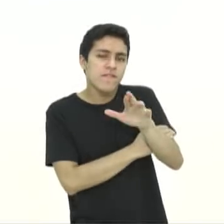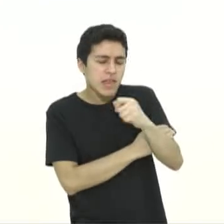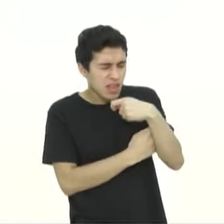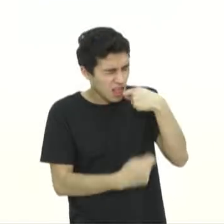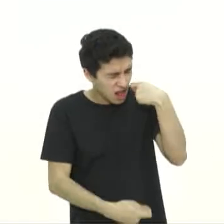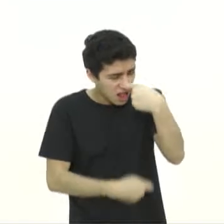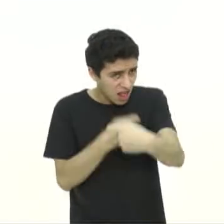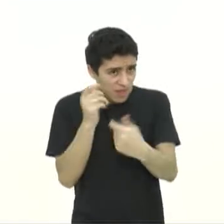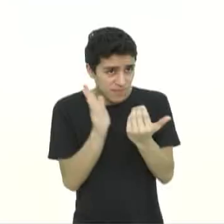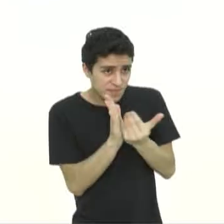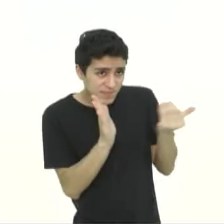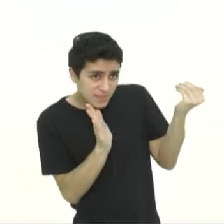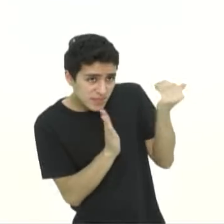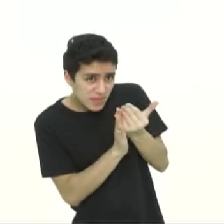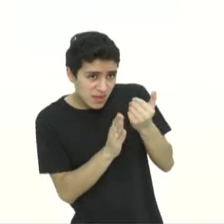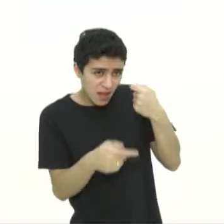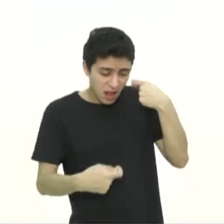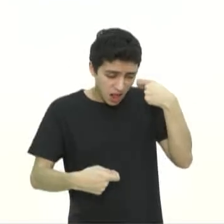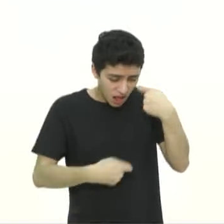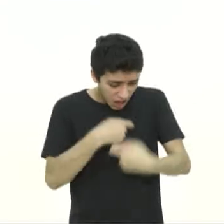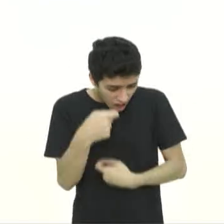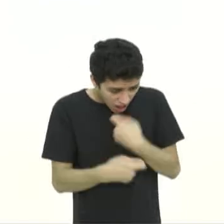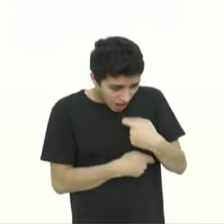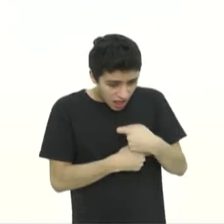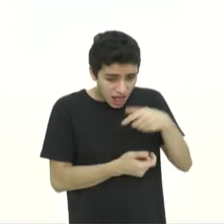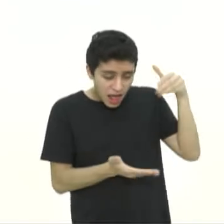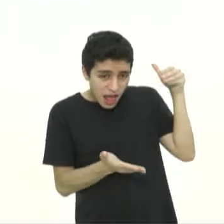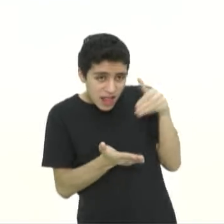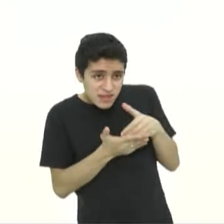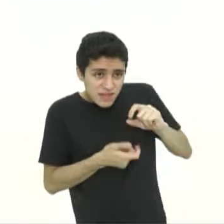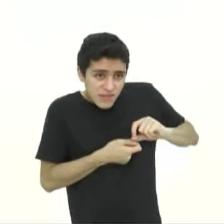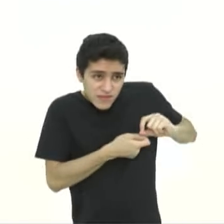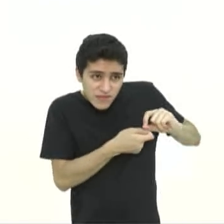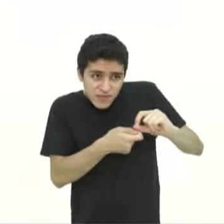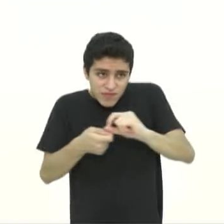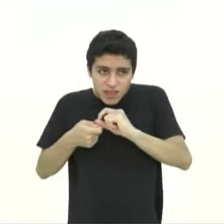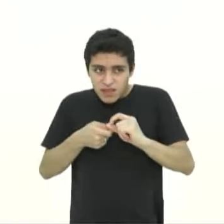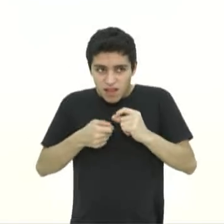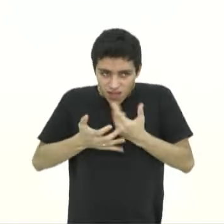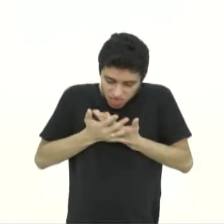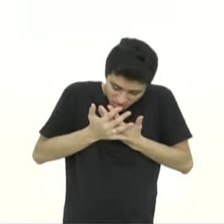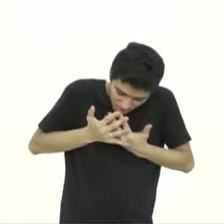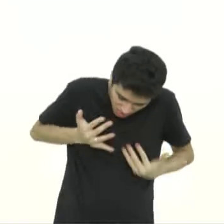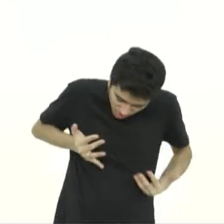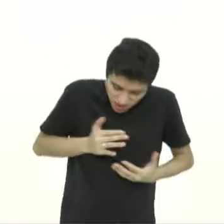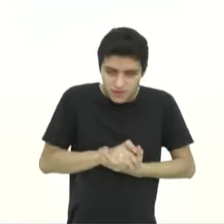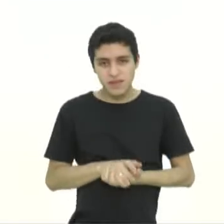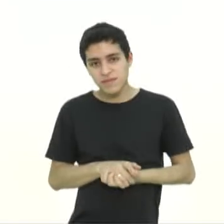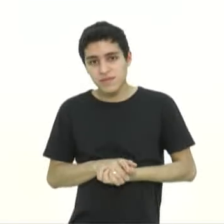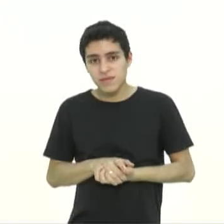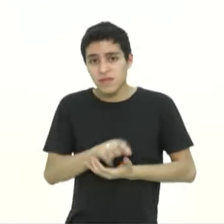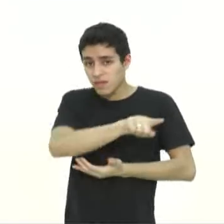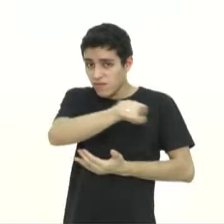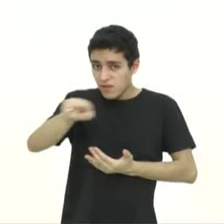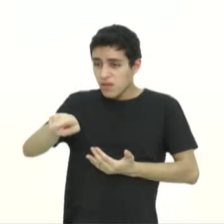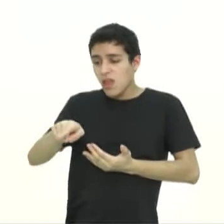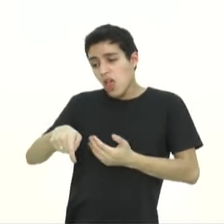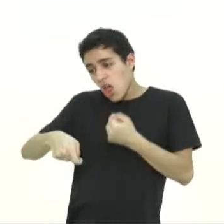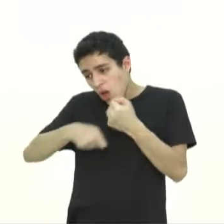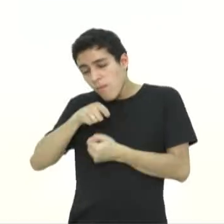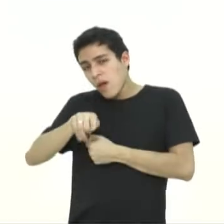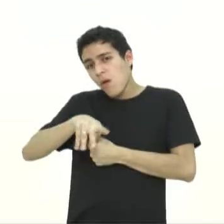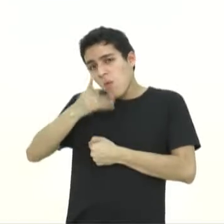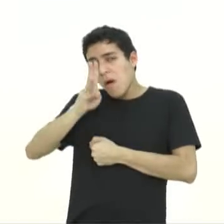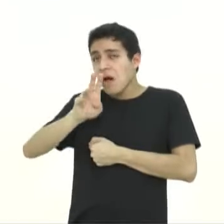muitíssima fibra. Fibra suficiente para fazer um pullover. Você deve fazer entre 4 e 6 refeições leves